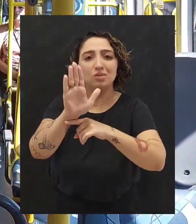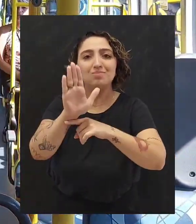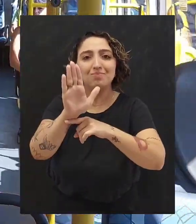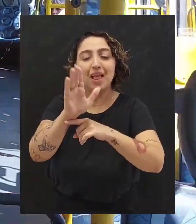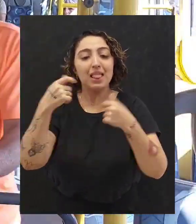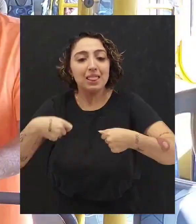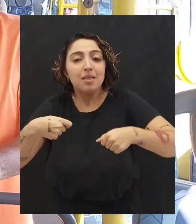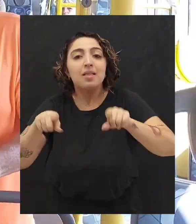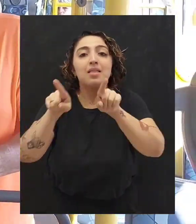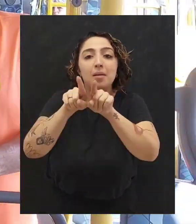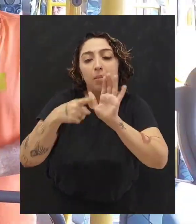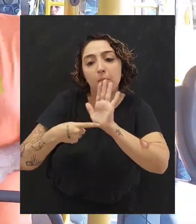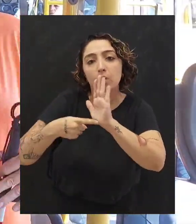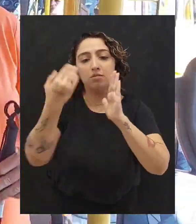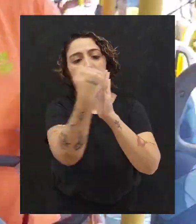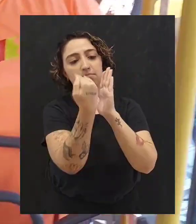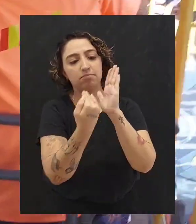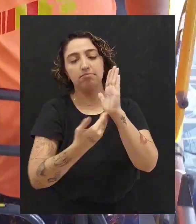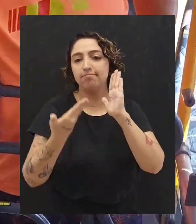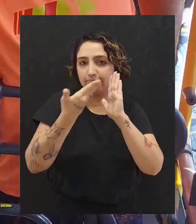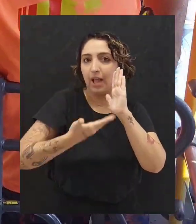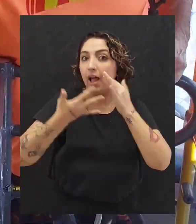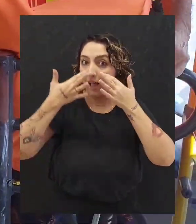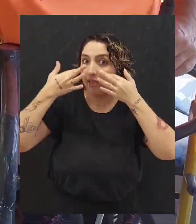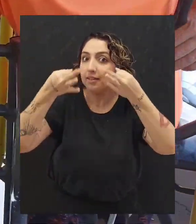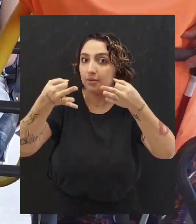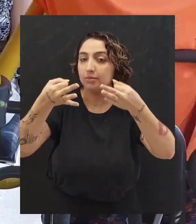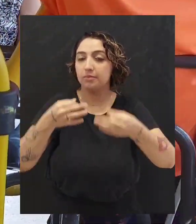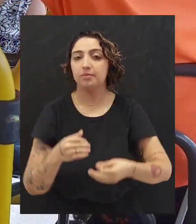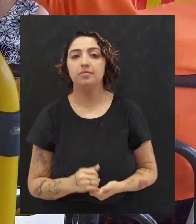Ela também pode mostrar instruções para você, então fique atento.